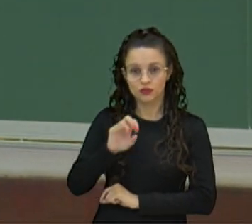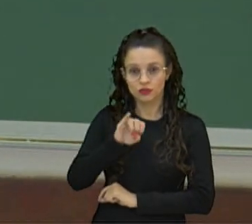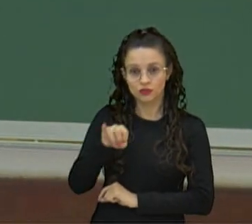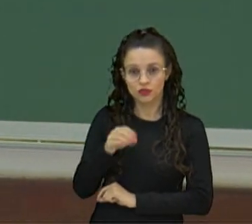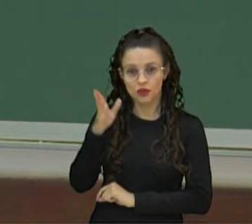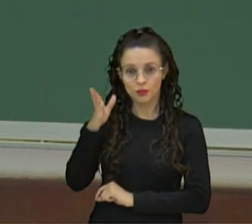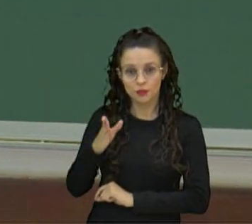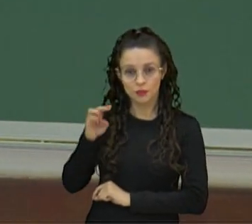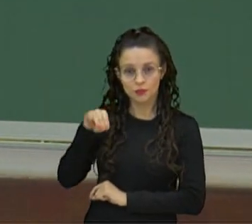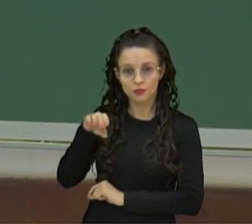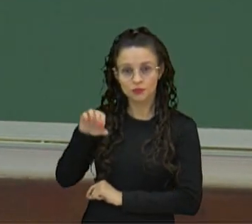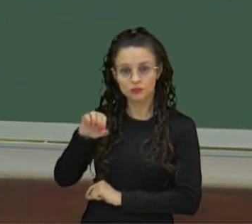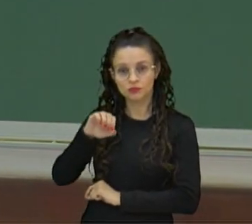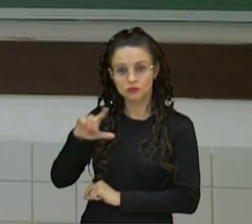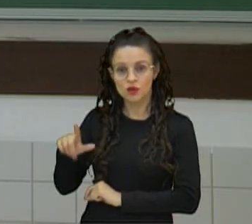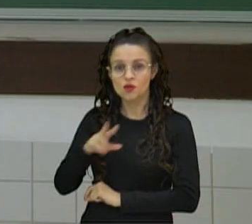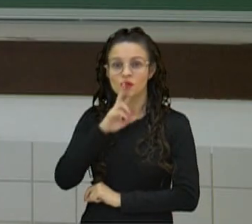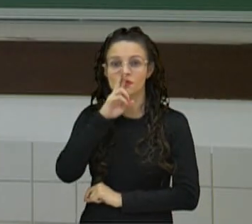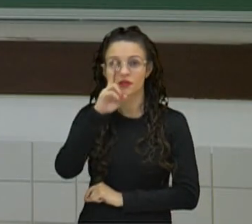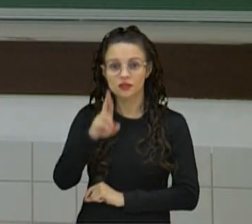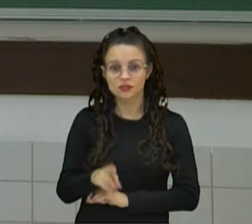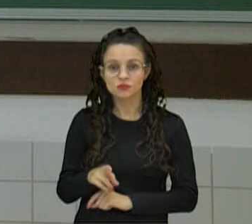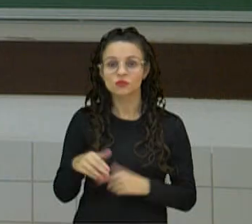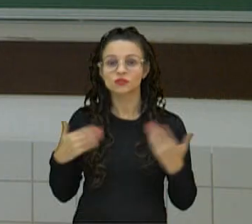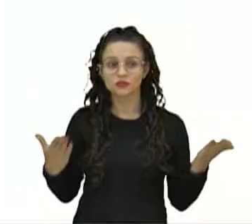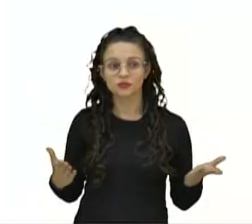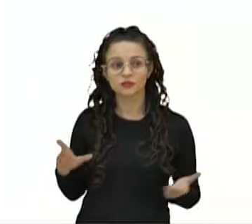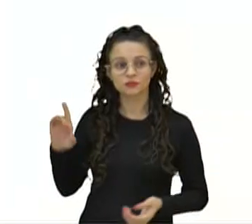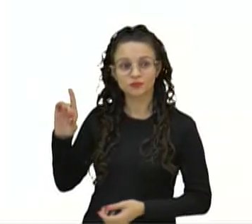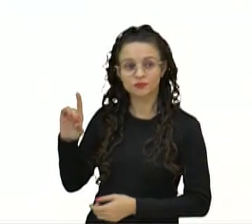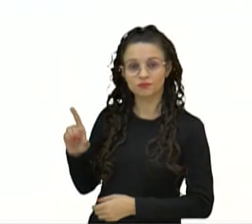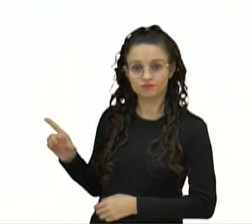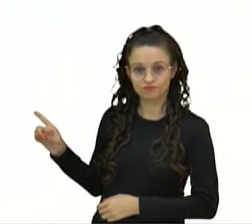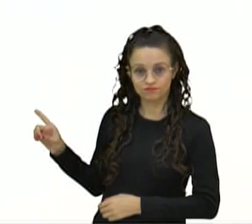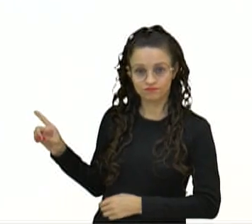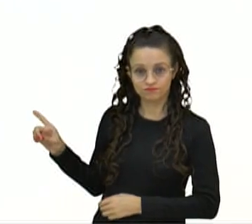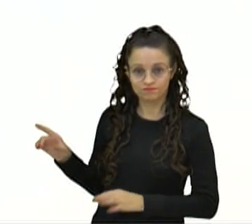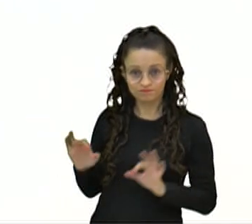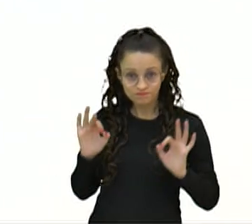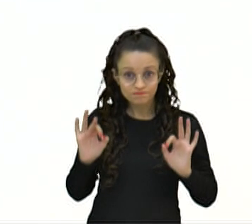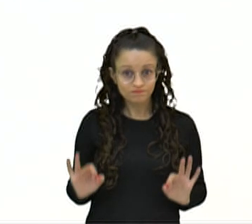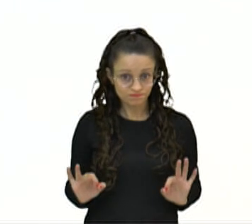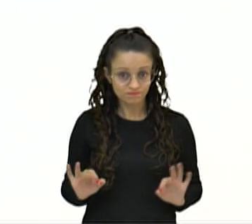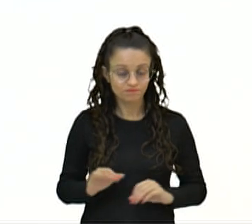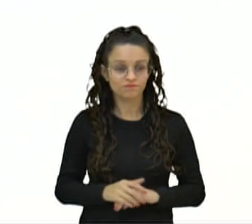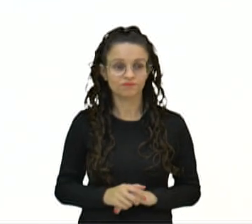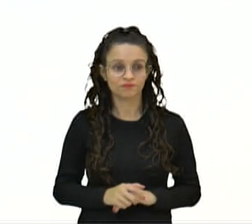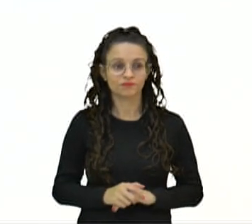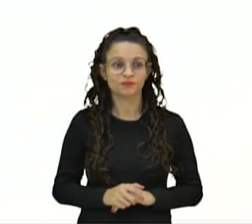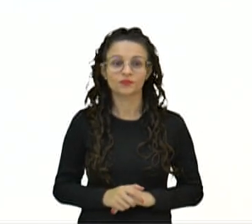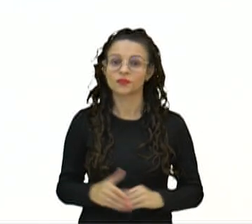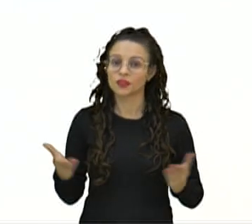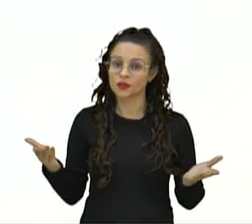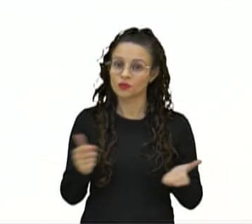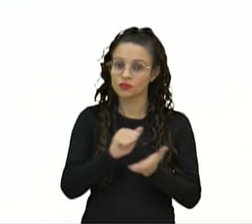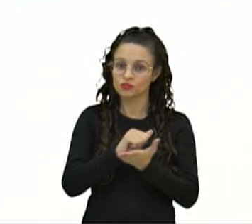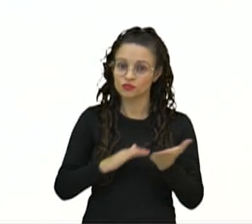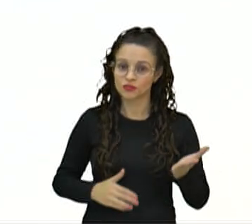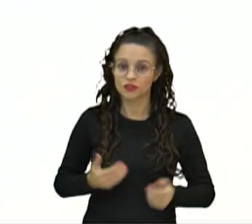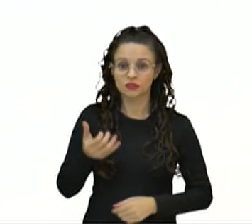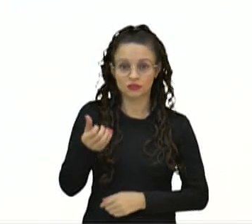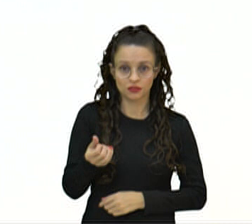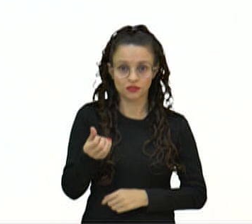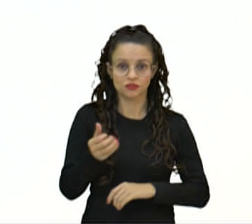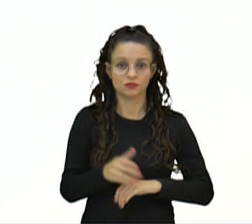mol e a resposta vai ficar a letra D. Certo? Agora vamos para a